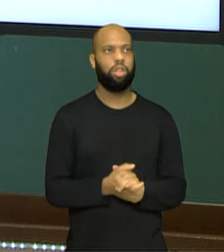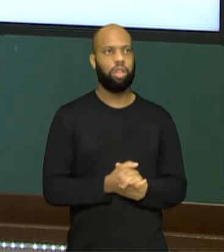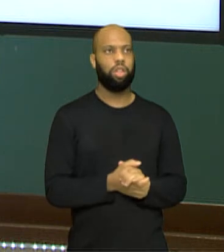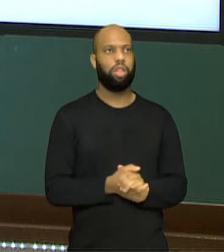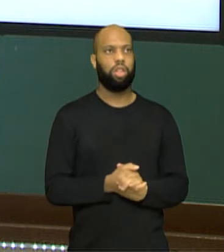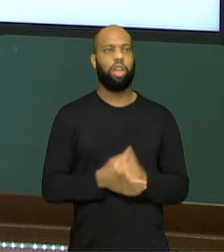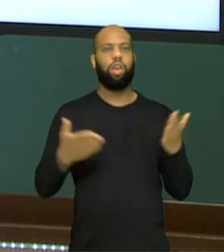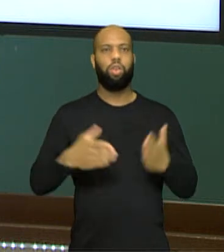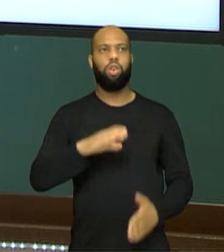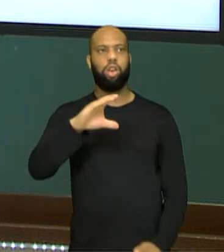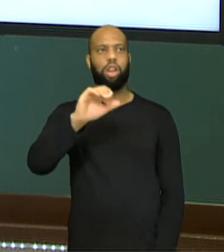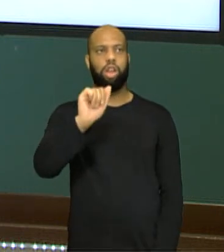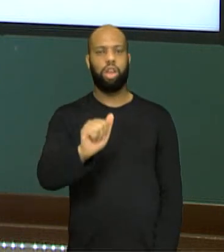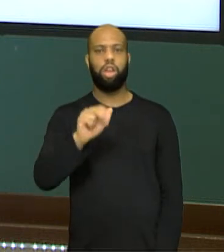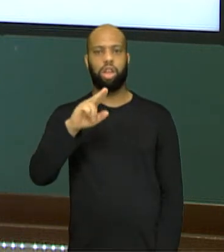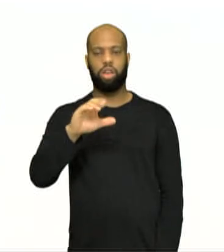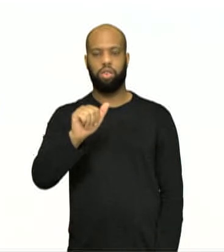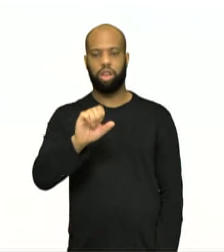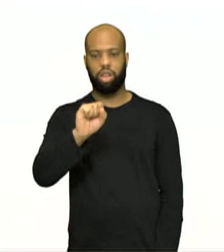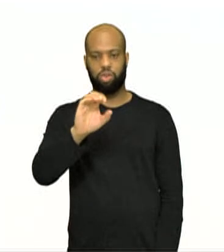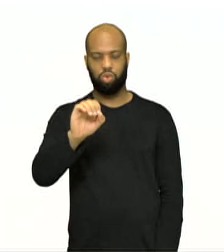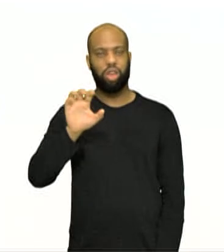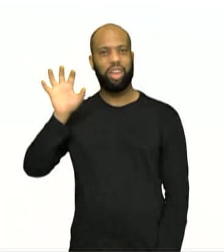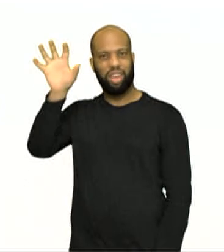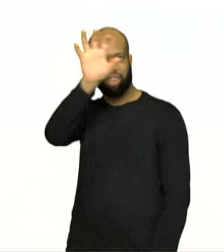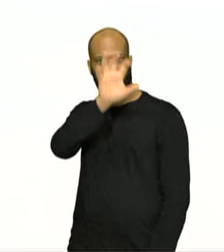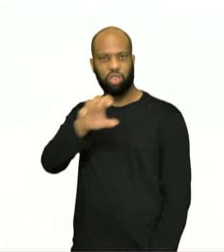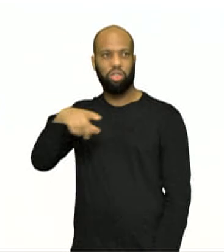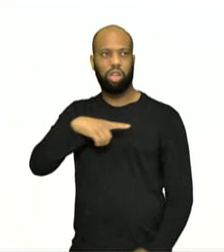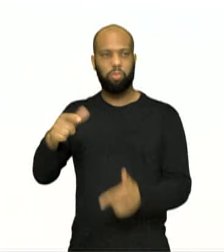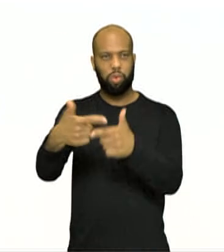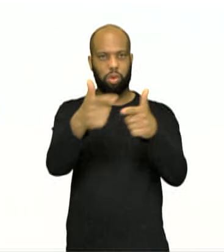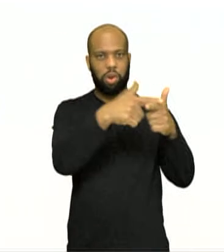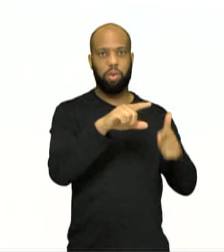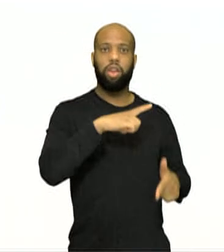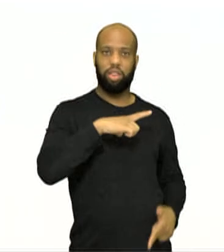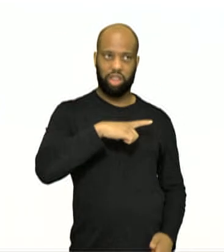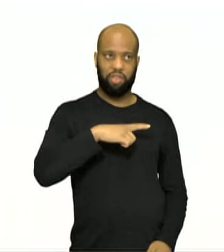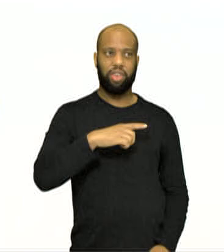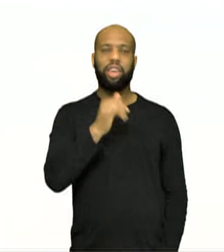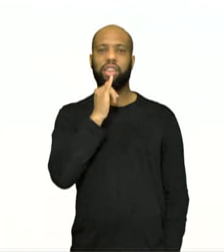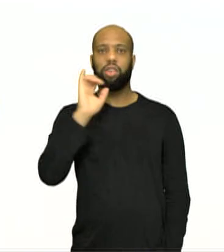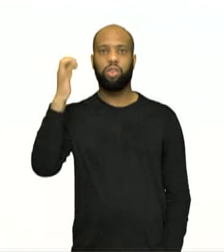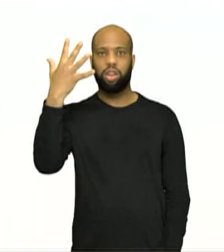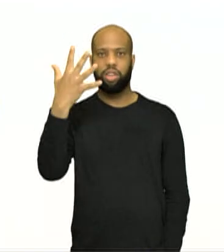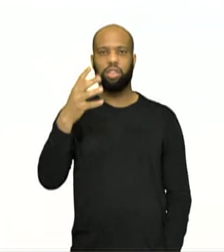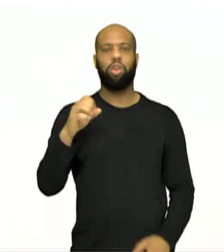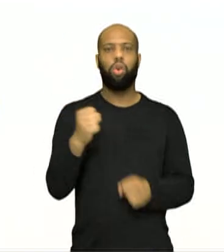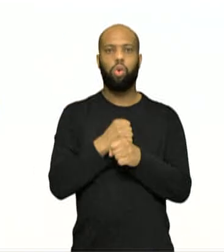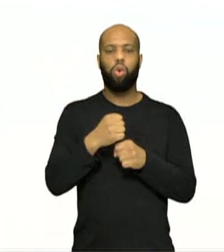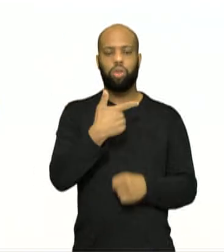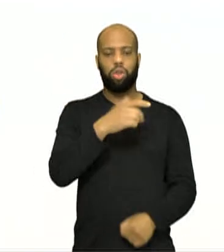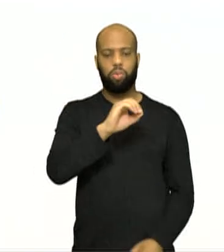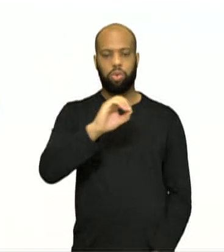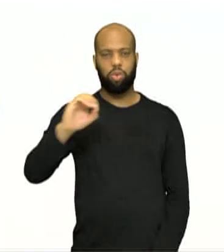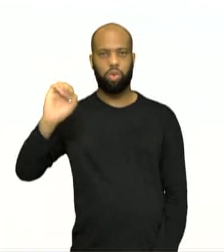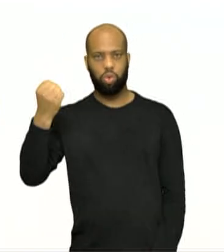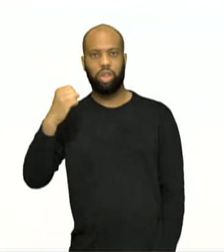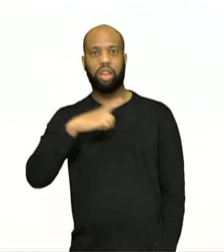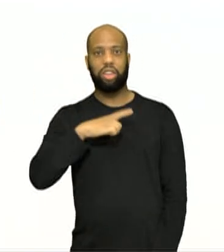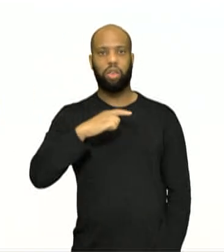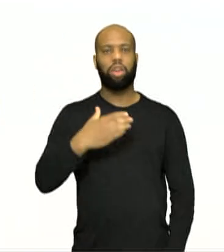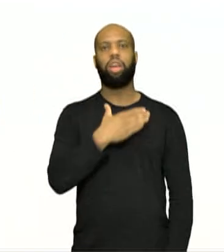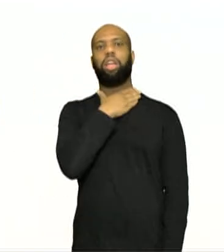Sobre o Cáucaso, a região vive vários problemas, né, como o que aconteceu em 2008 na crise entre